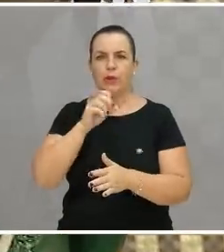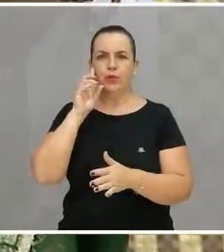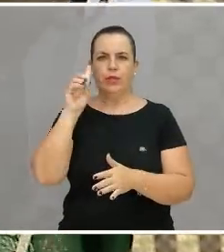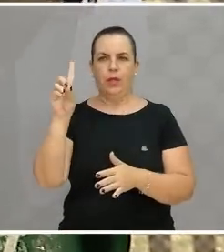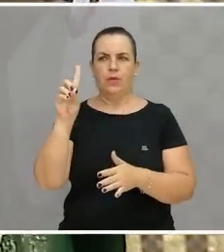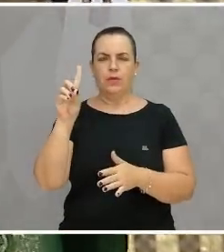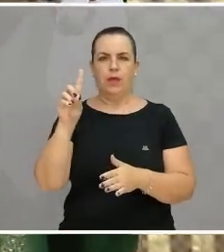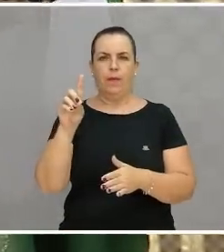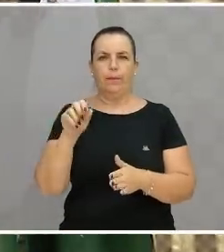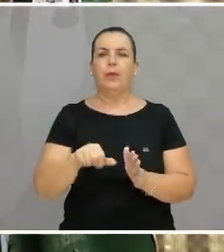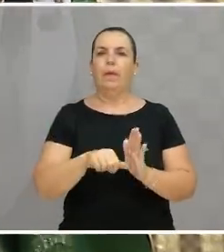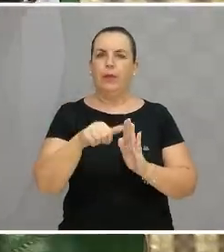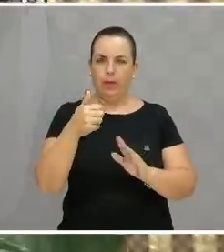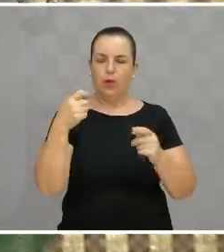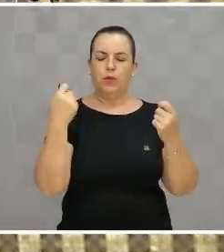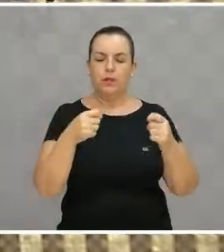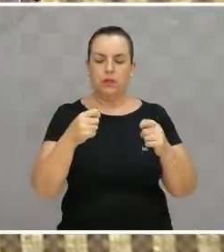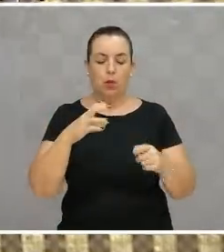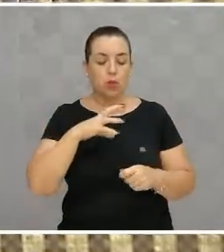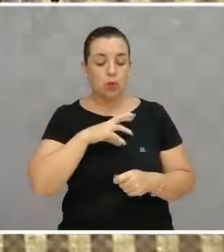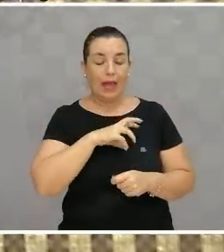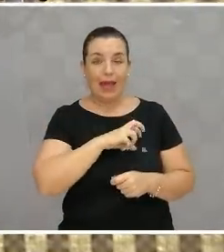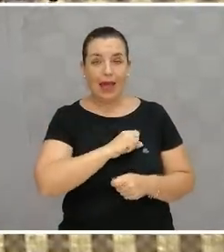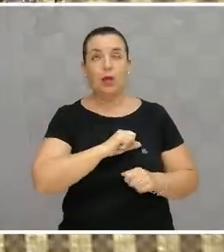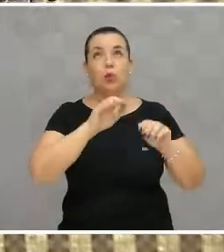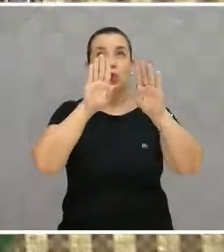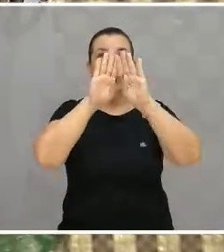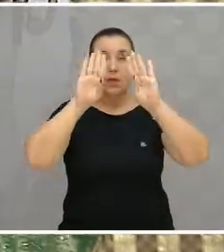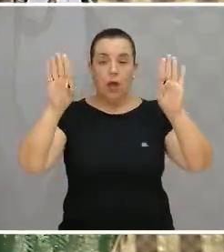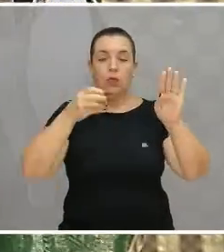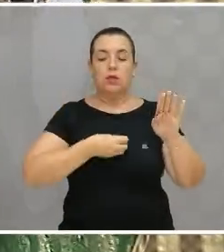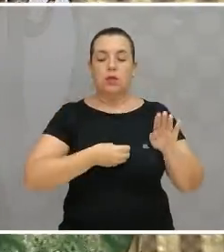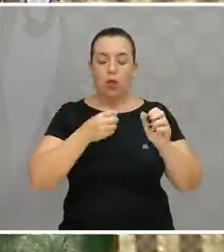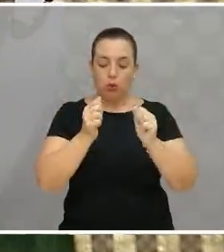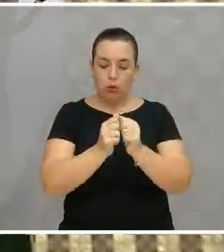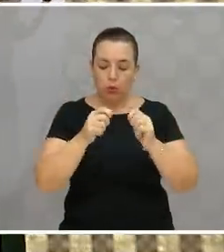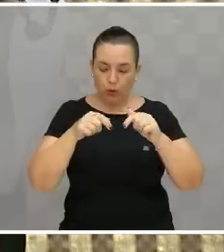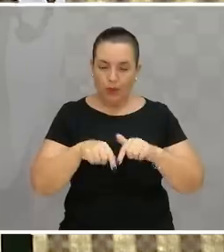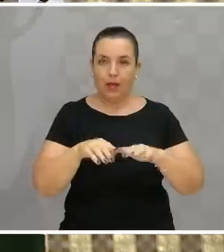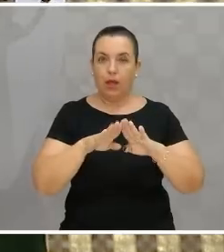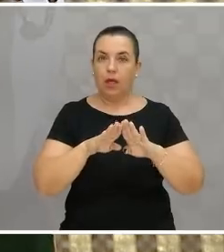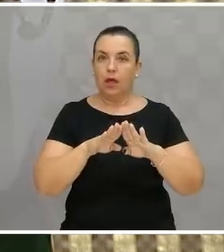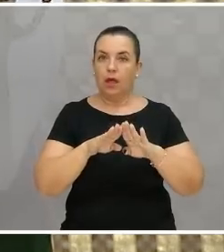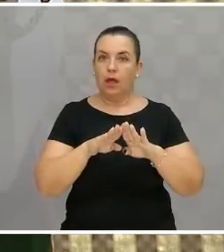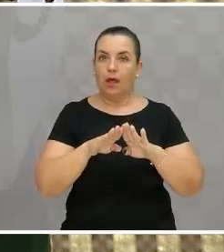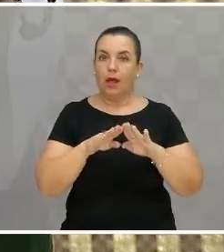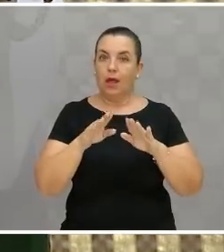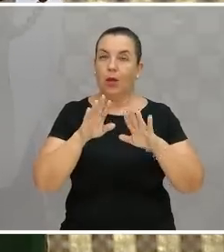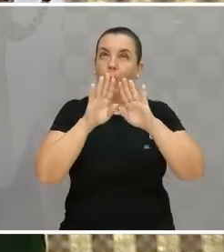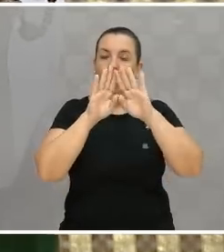Primeiro, o reino dos céus está entre nós ou o reino dos céus está próximo?